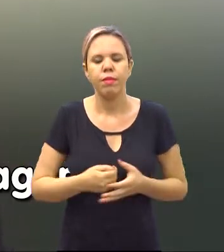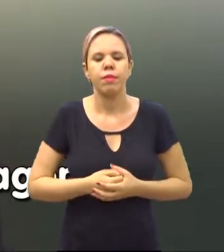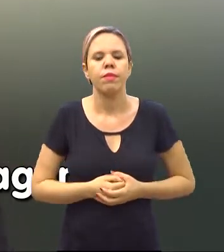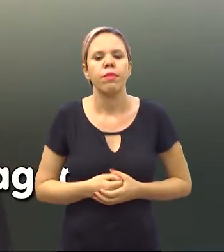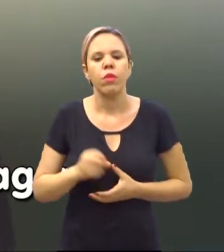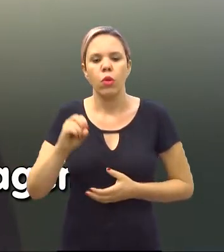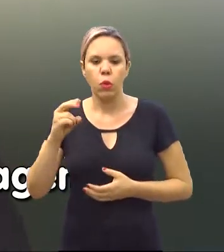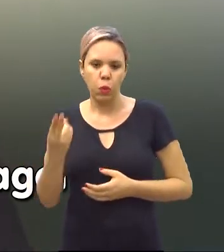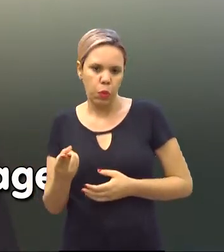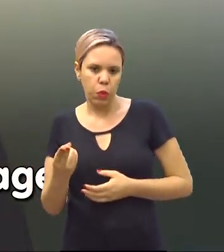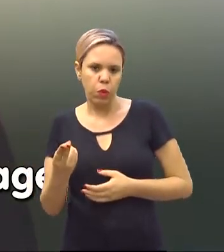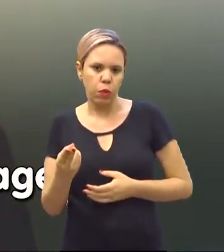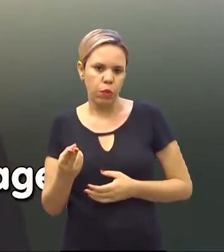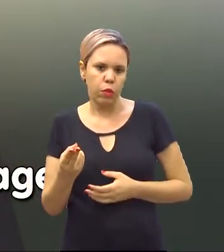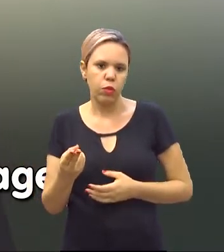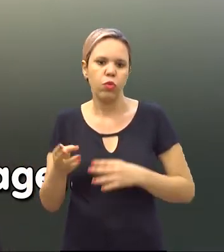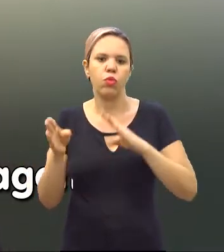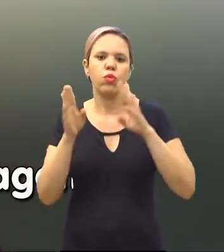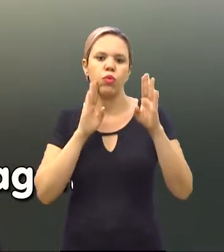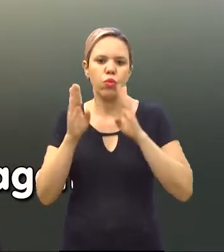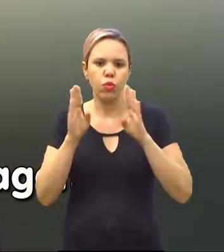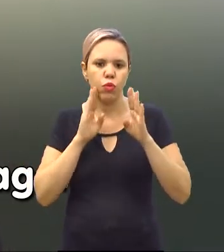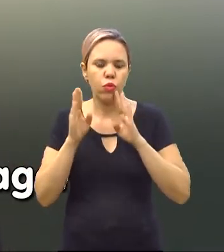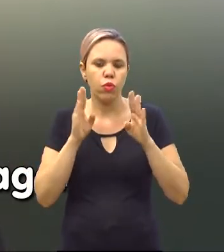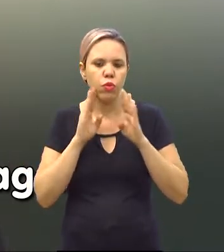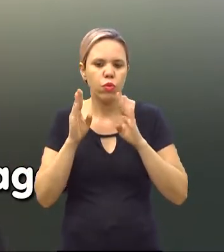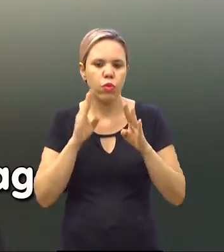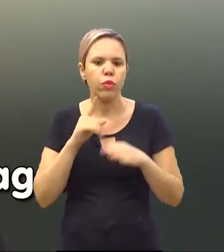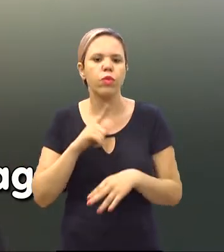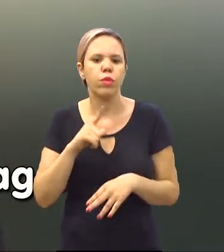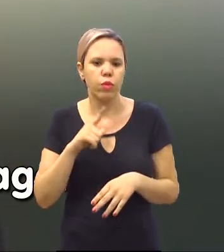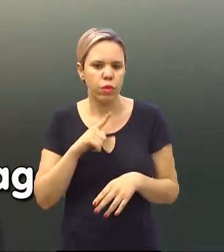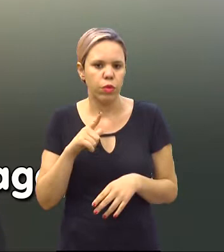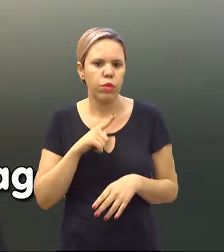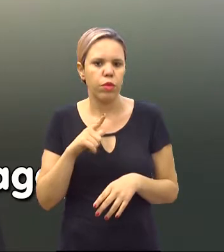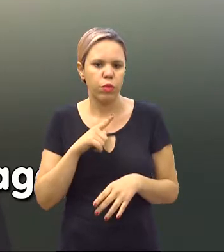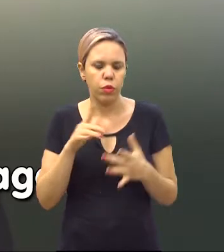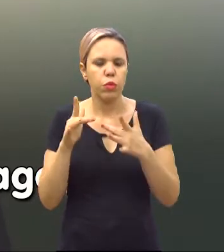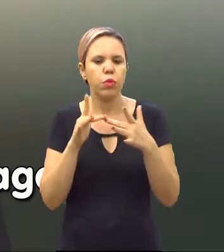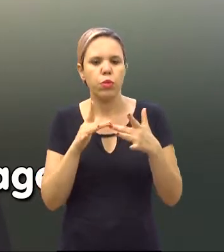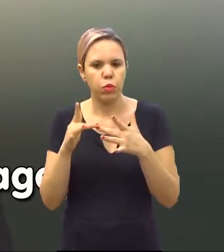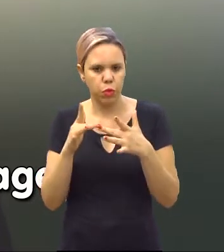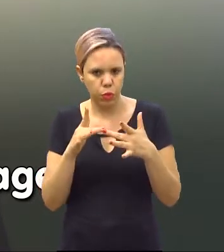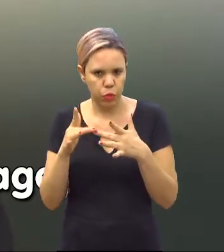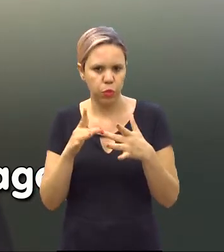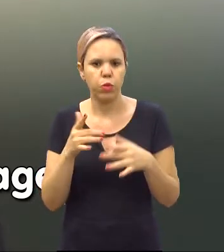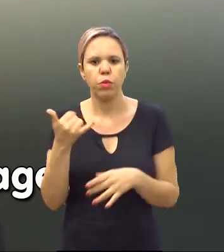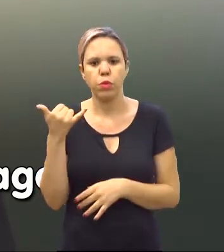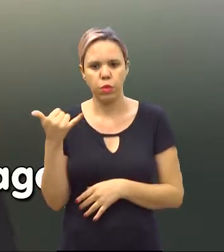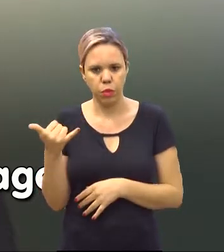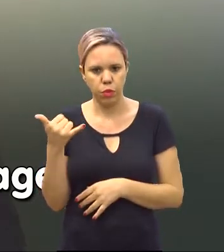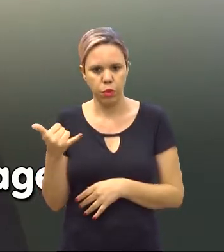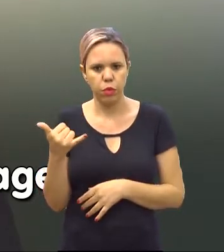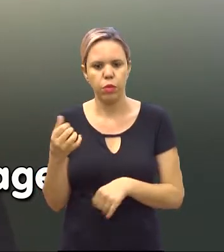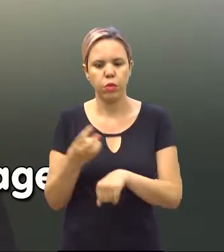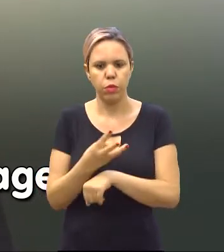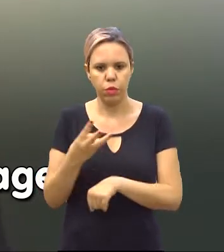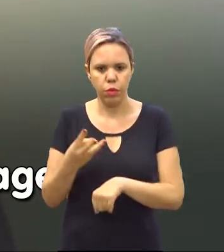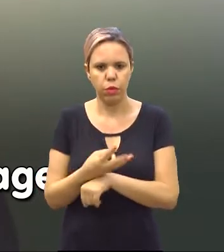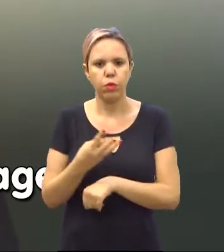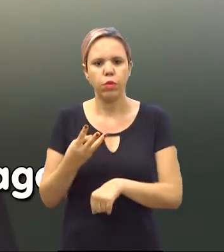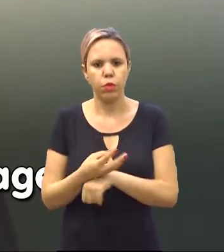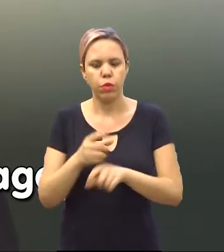@projetoguaraipu_compostagem, ou pela nossa página do Facebook. Nós temos também o contato por telefone, né, que é o